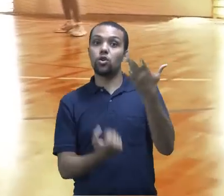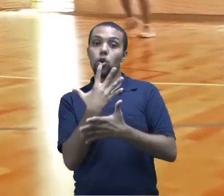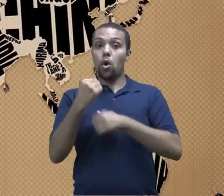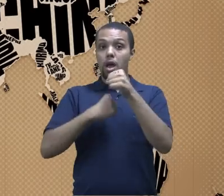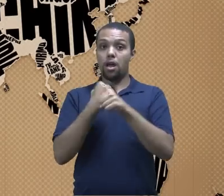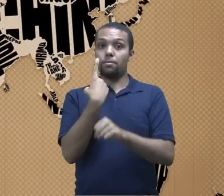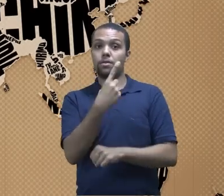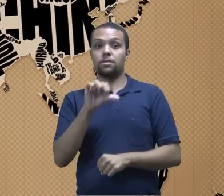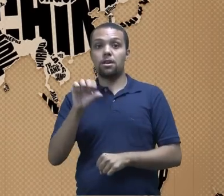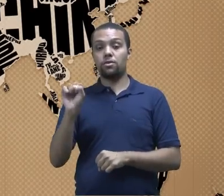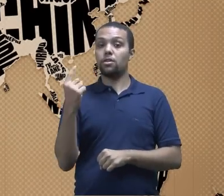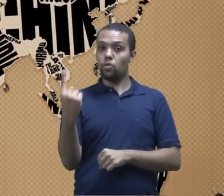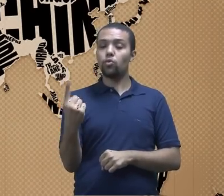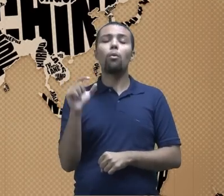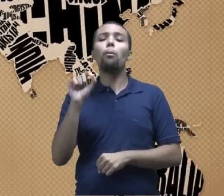inventado em